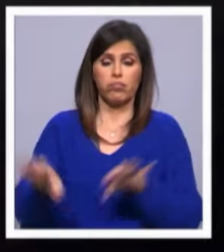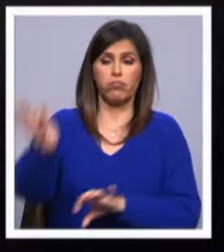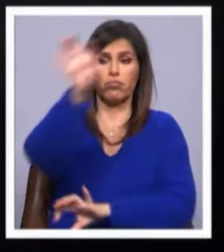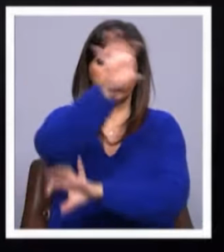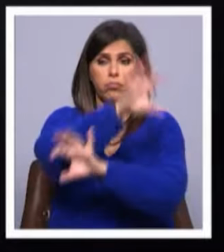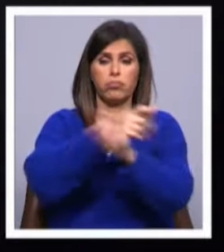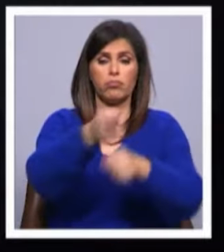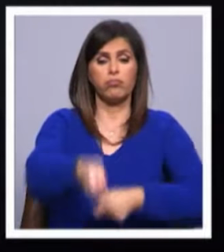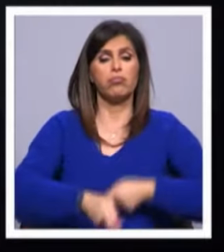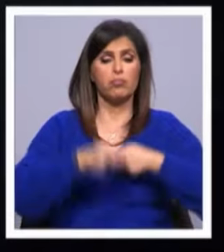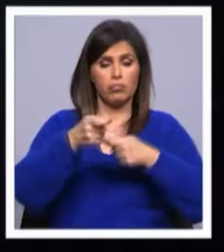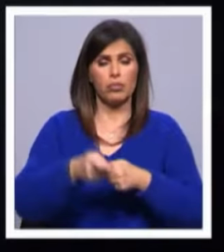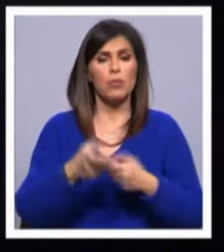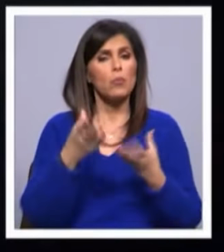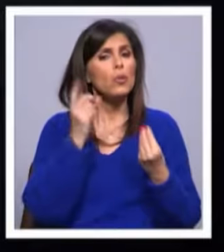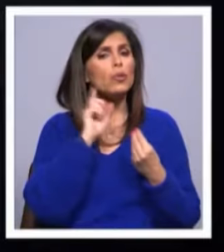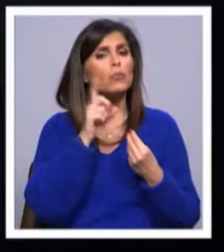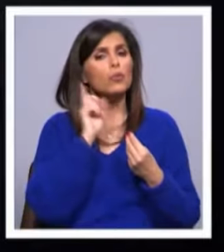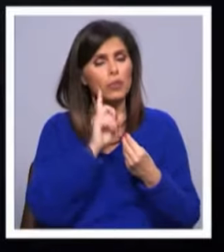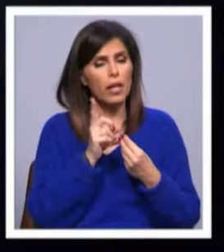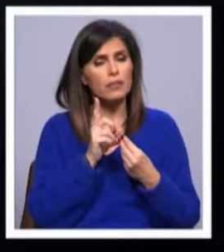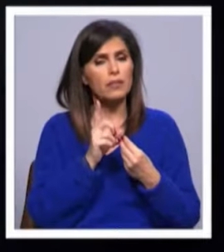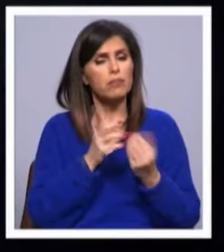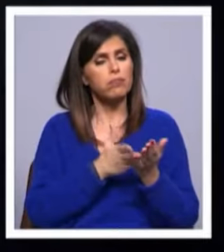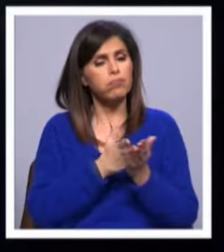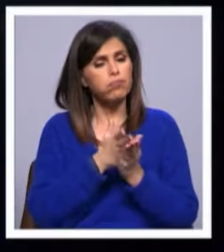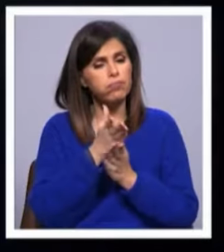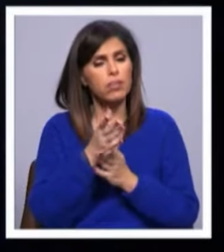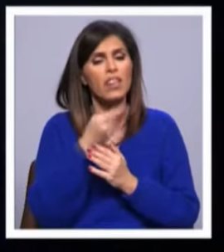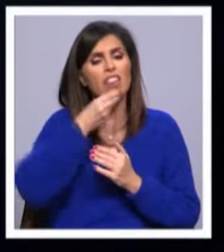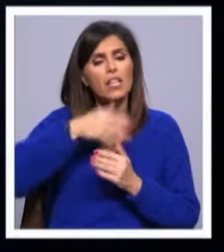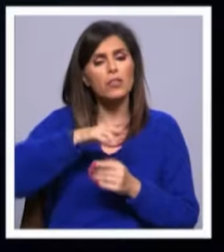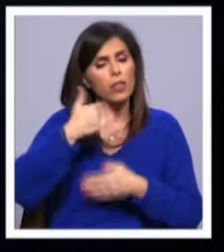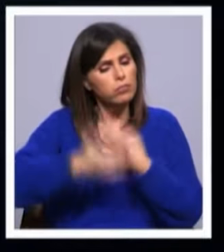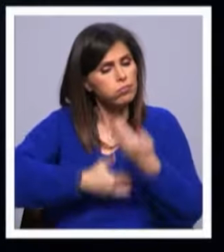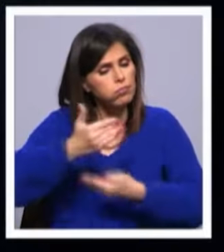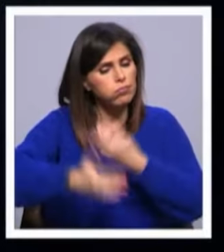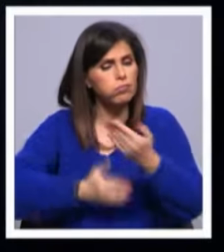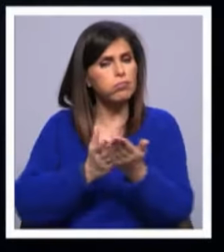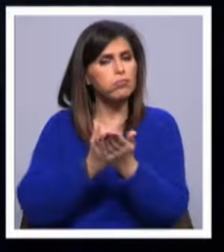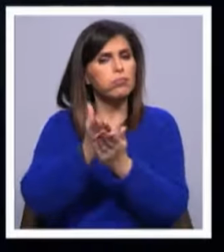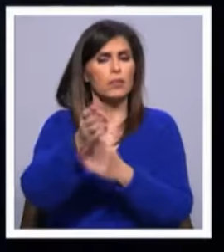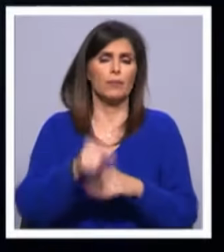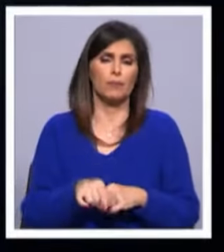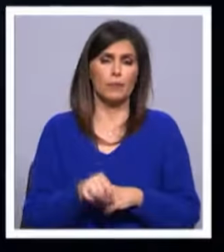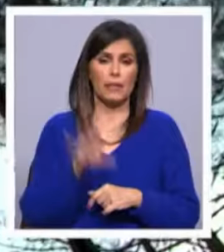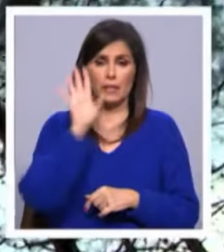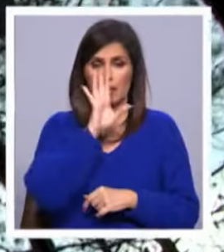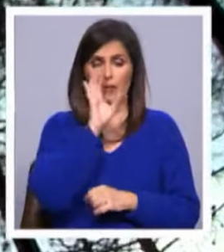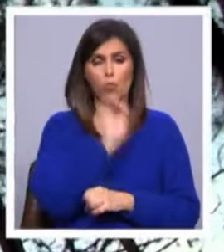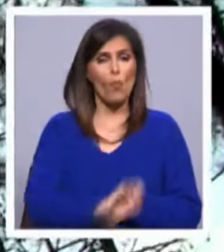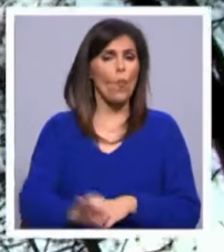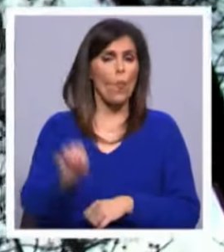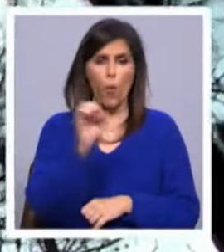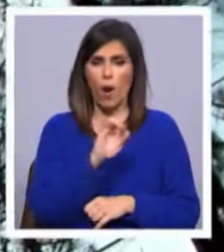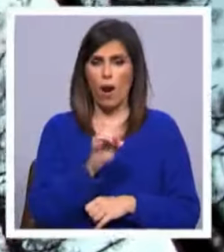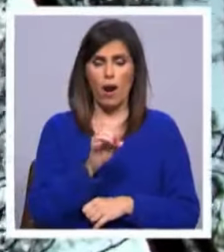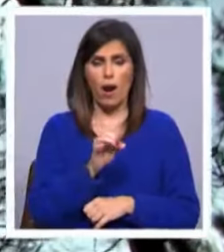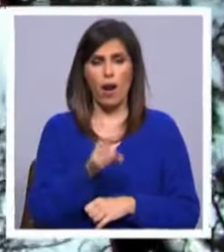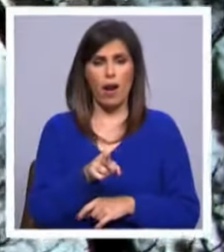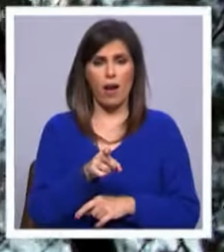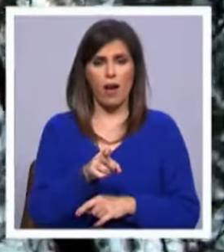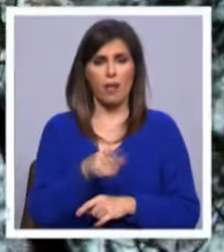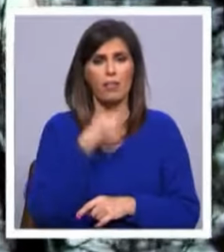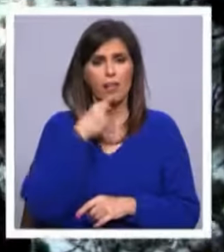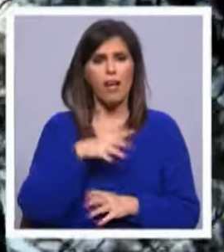mosaico agroflorestal é fundamental para a resiliência dos territórios. Se nós não mantivermos a agricultura nestes